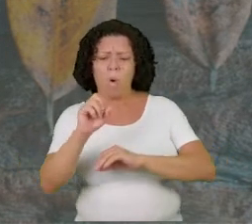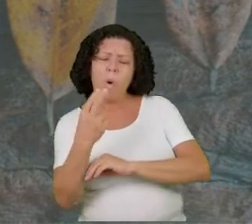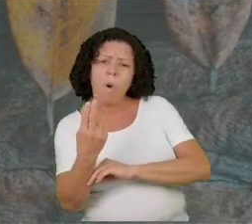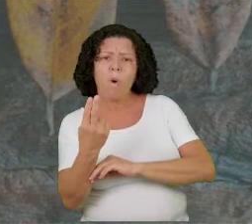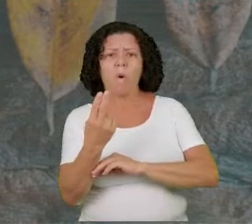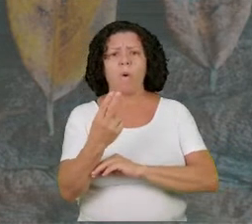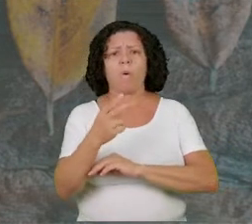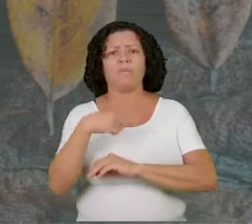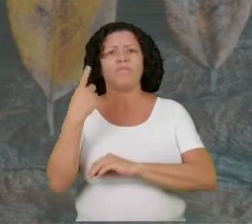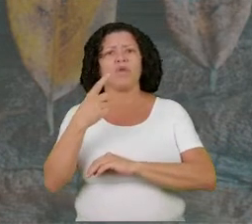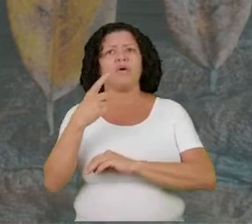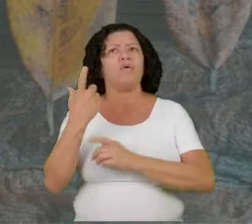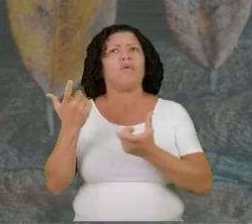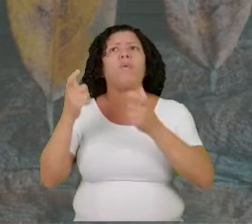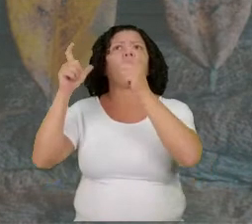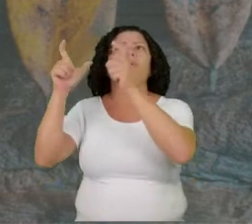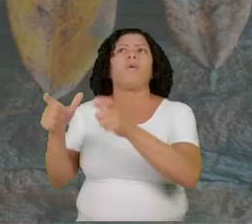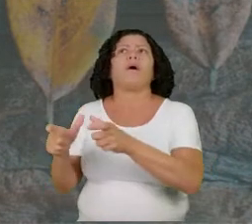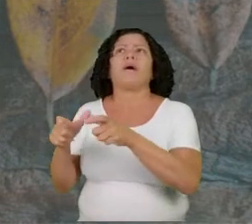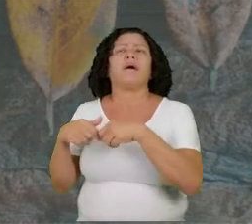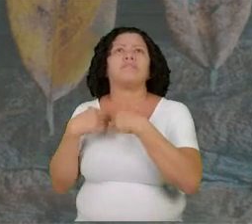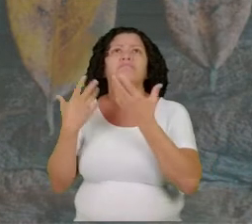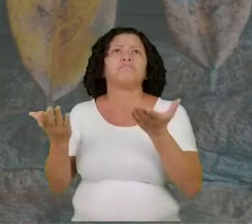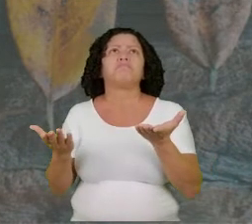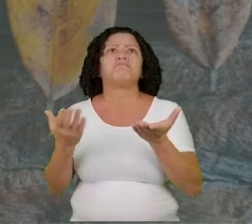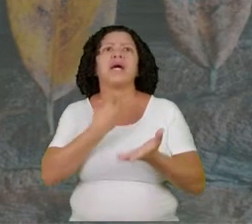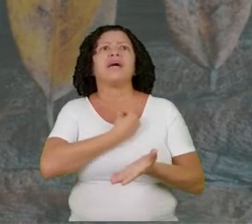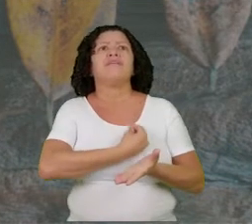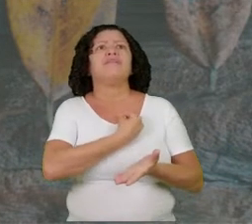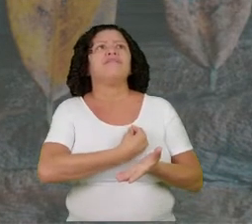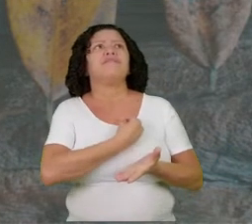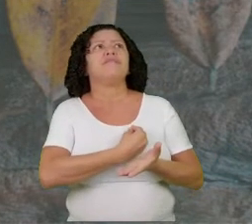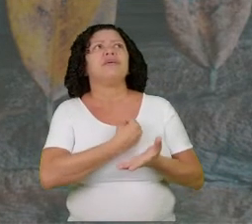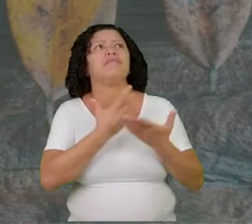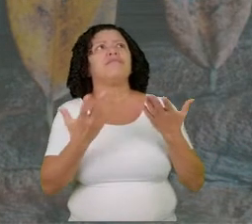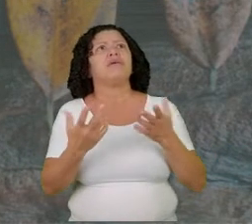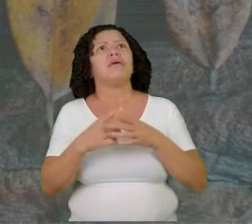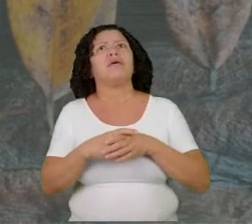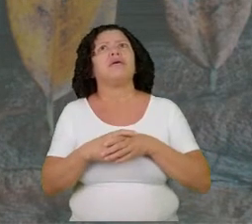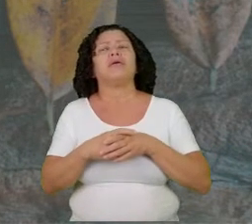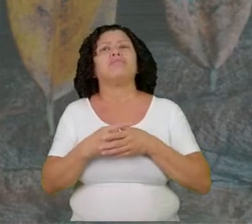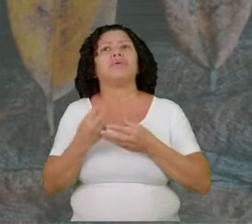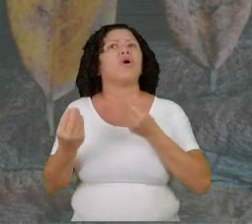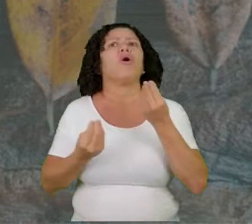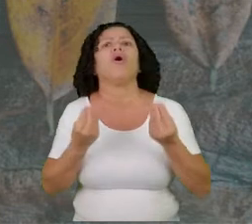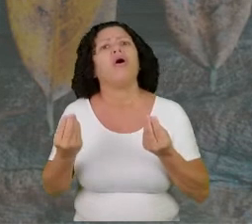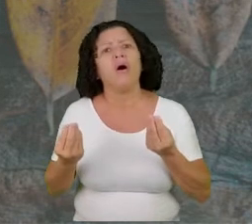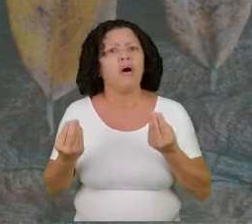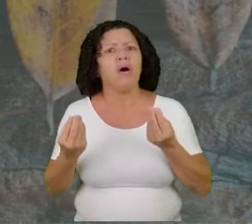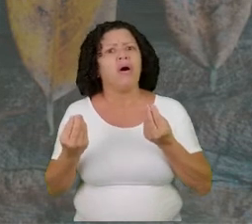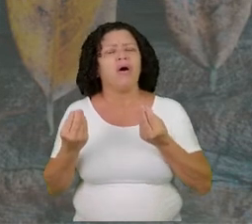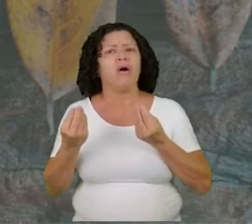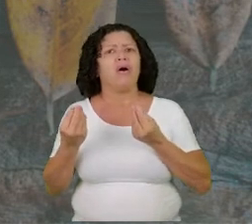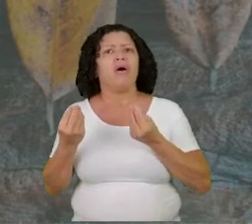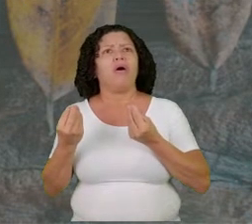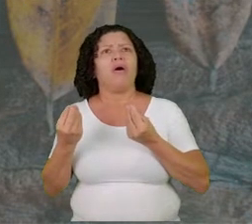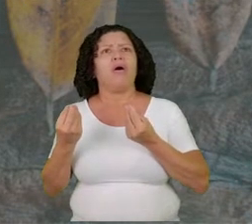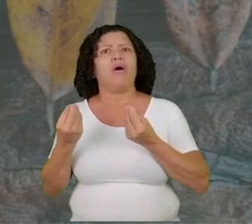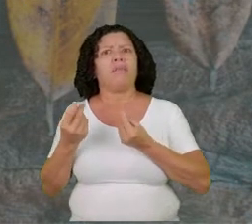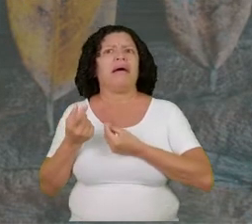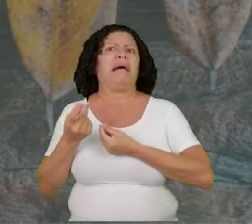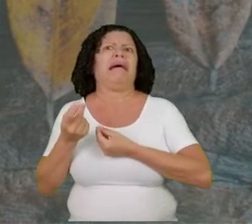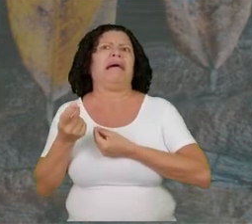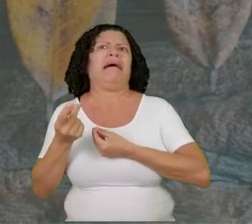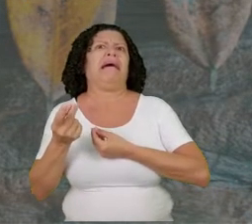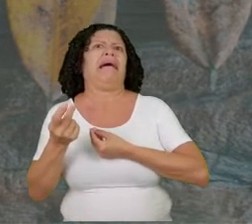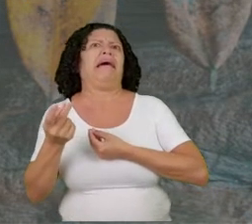nós vamos para algum lugar viver numa determinada condição pela